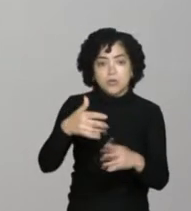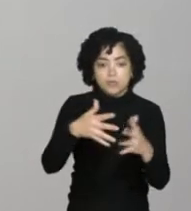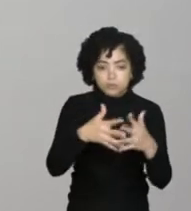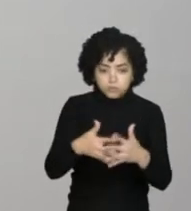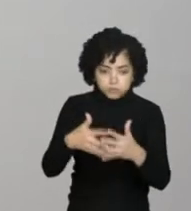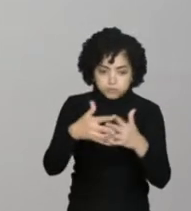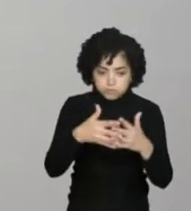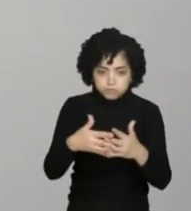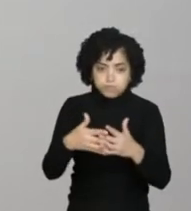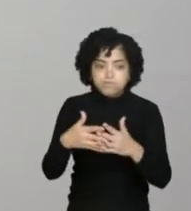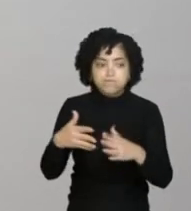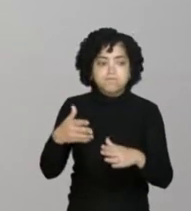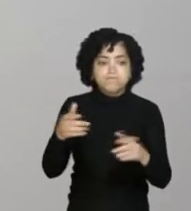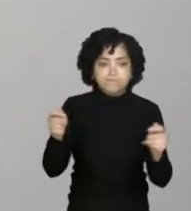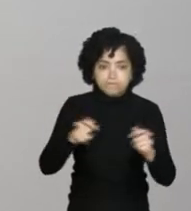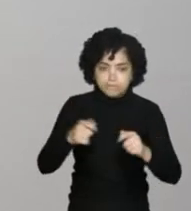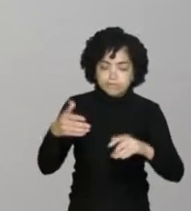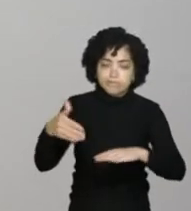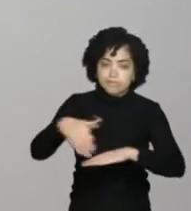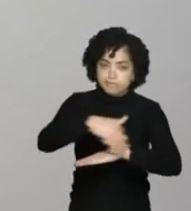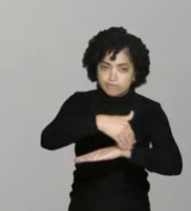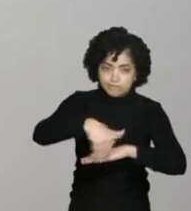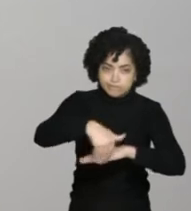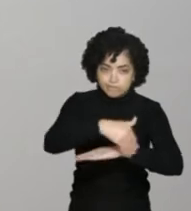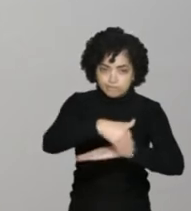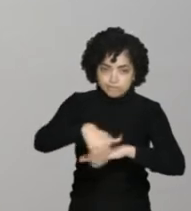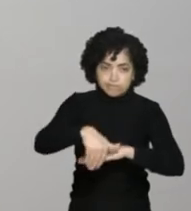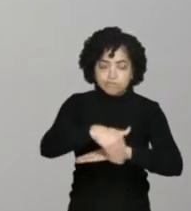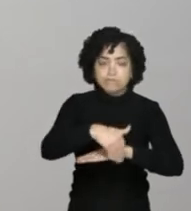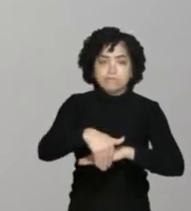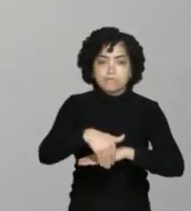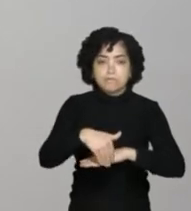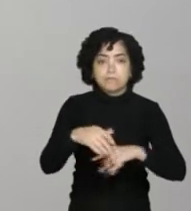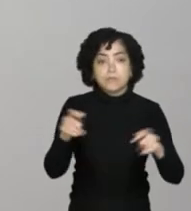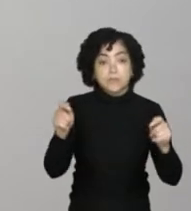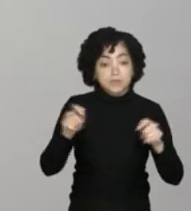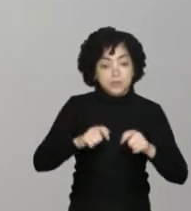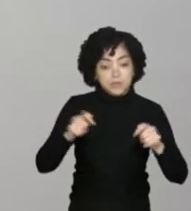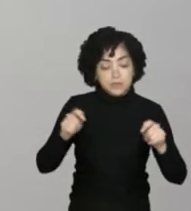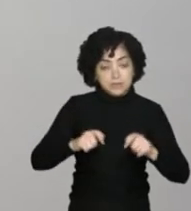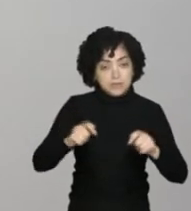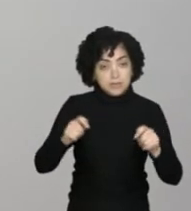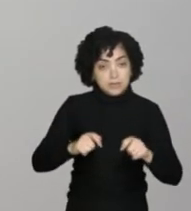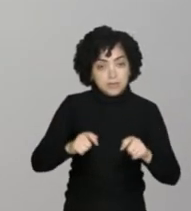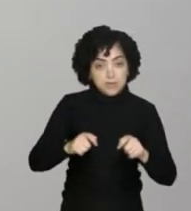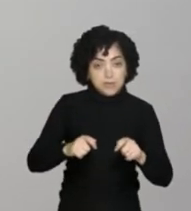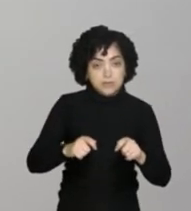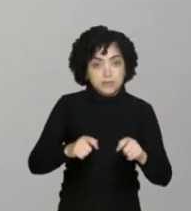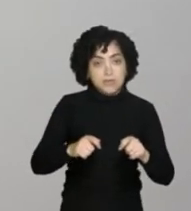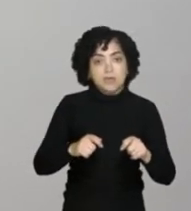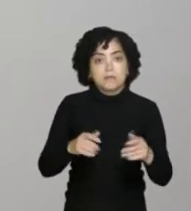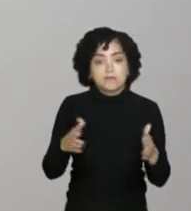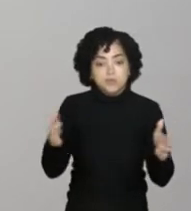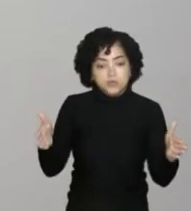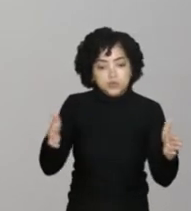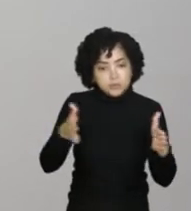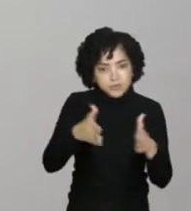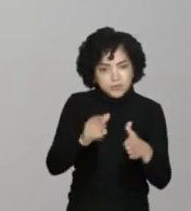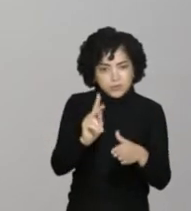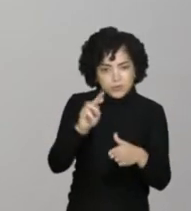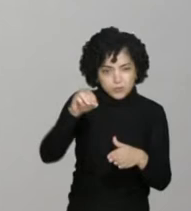sair, mesmo de estrada de barro, ainda compensa, né? Encurta não sei quantos quilômetros por fora, por aqui,